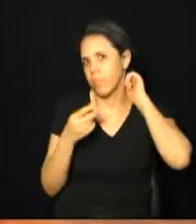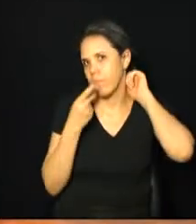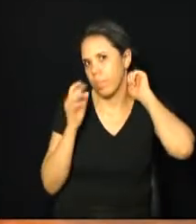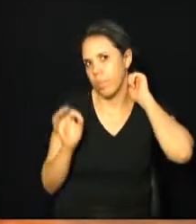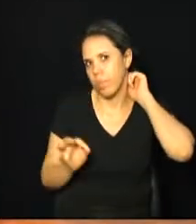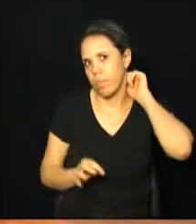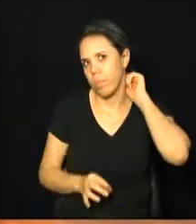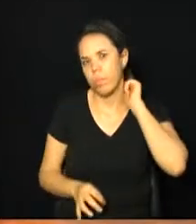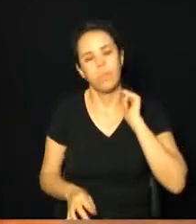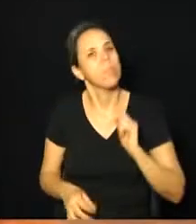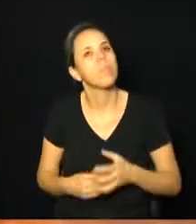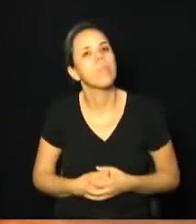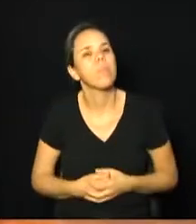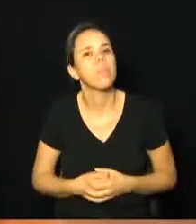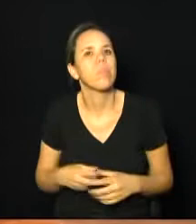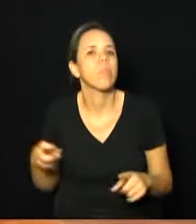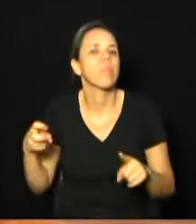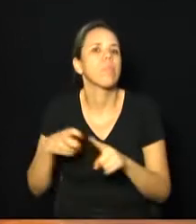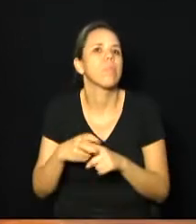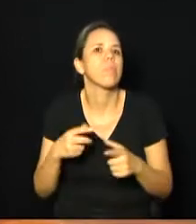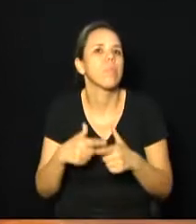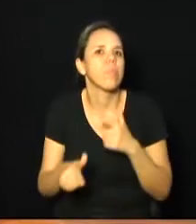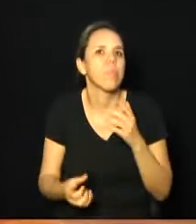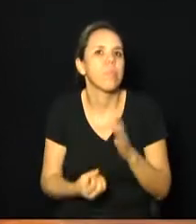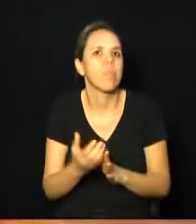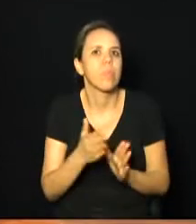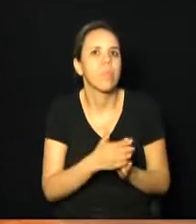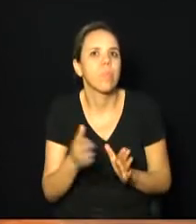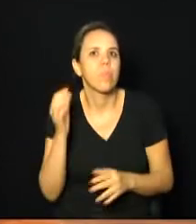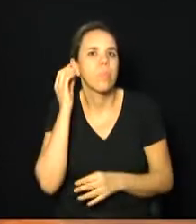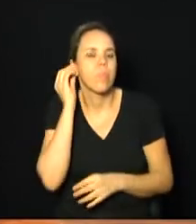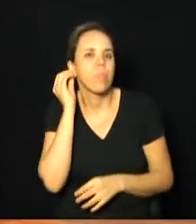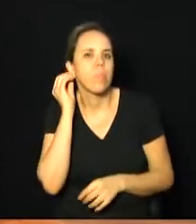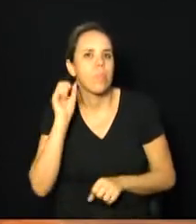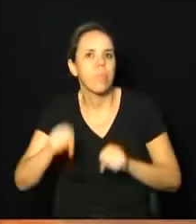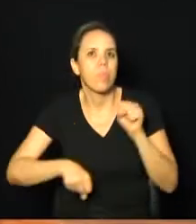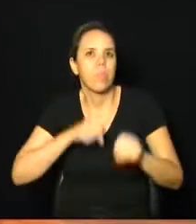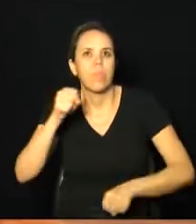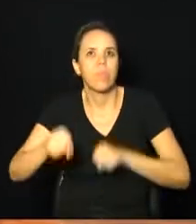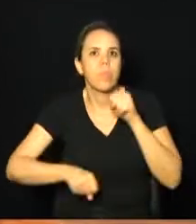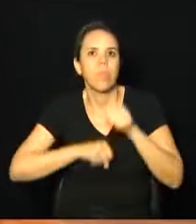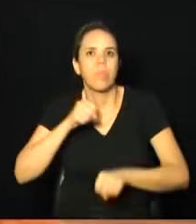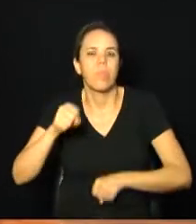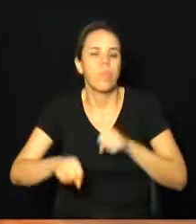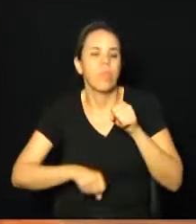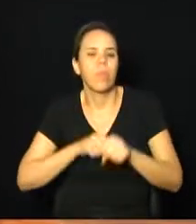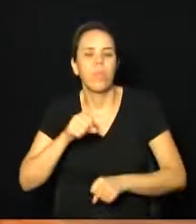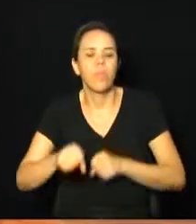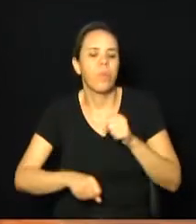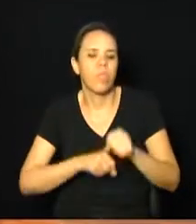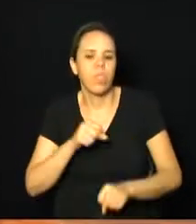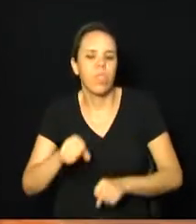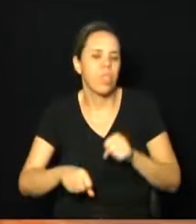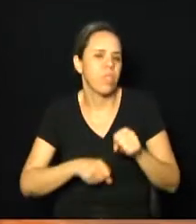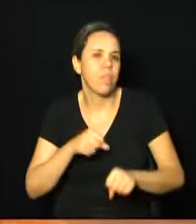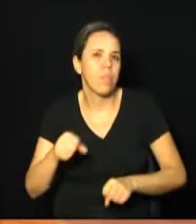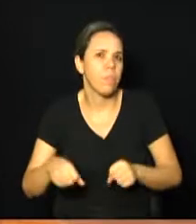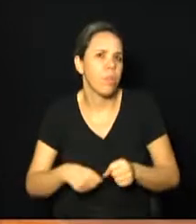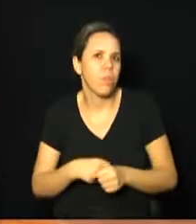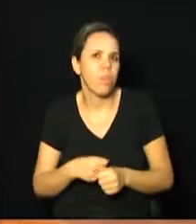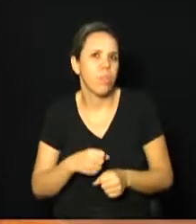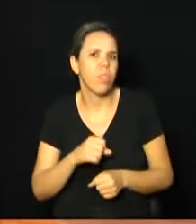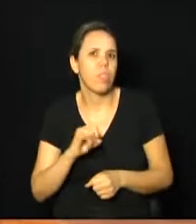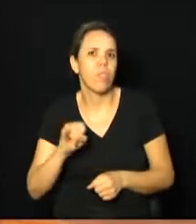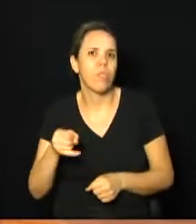certeza disso, né? Mas os acidentes, né, que têm acontecido com ciclistas, né, e na área de Souza e Joaquim Egídio têm sido